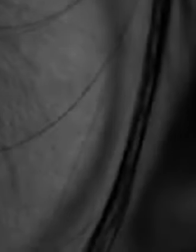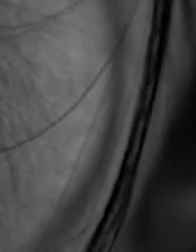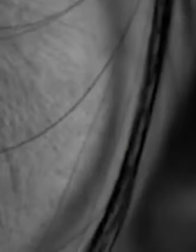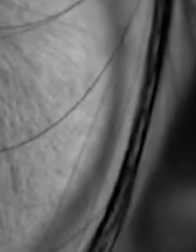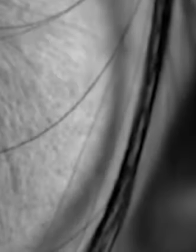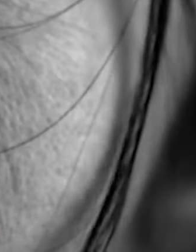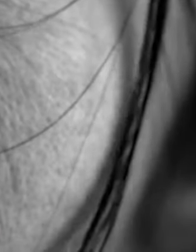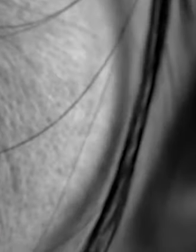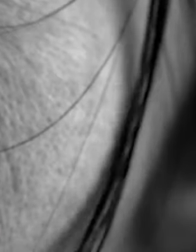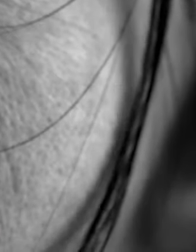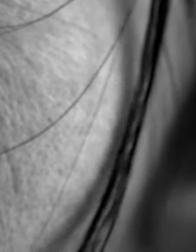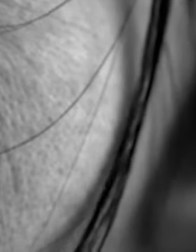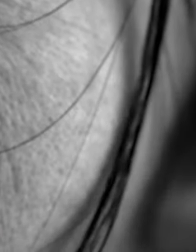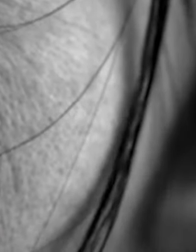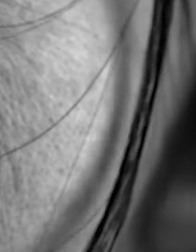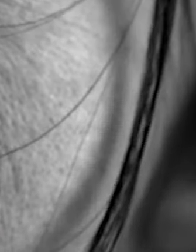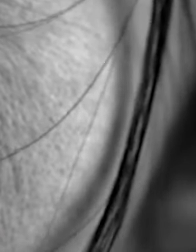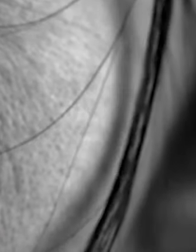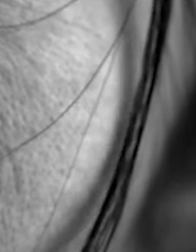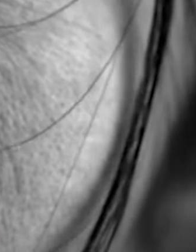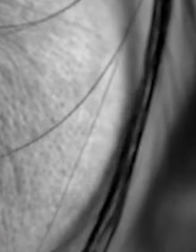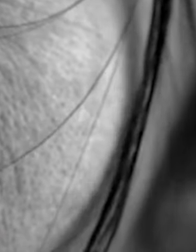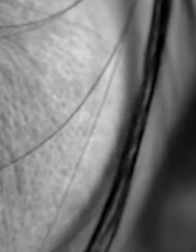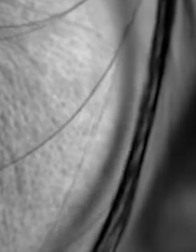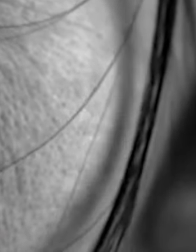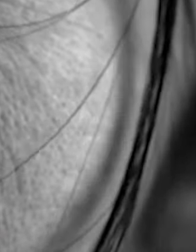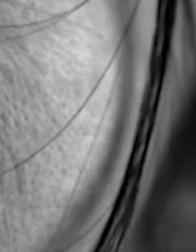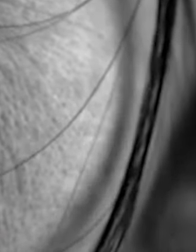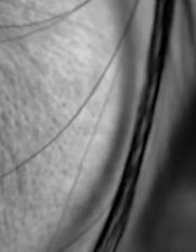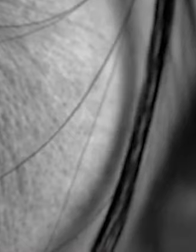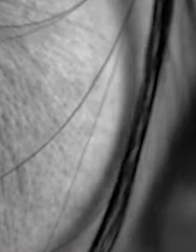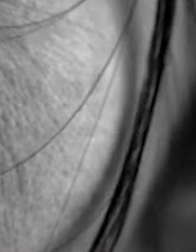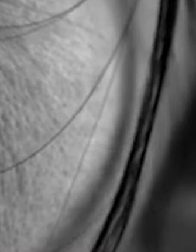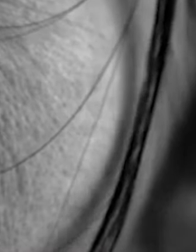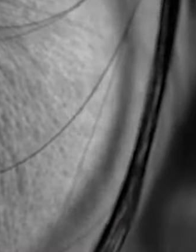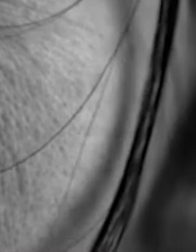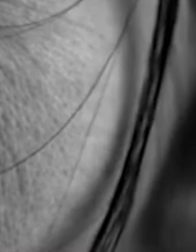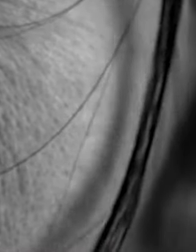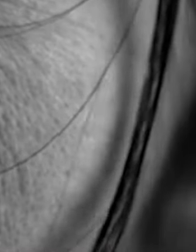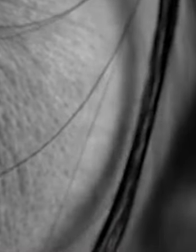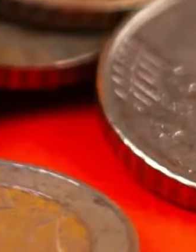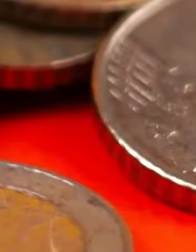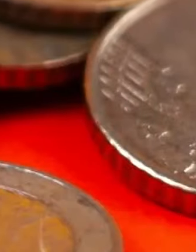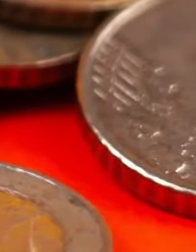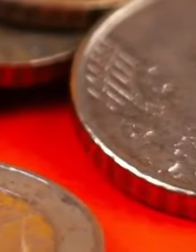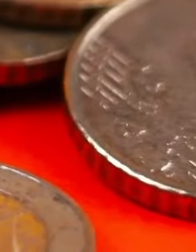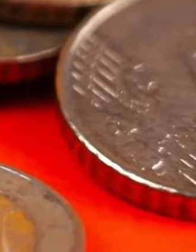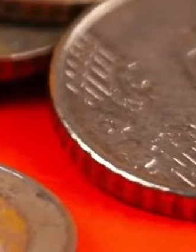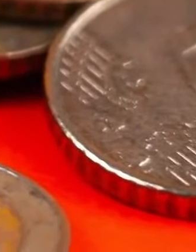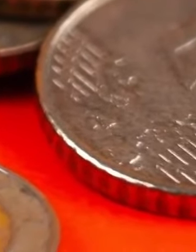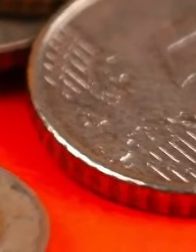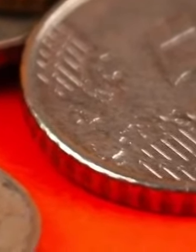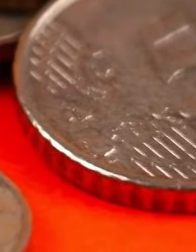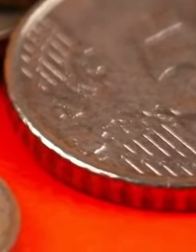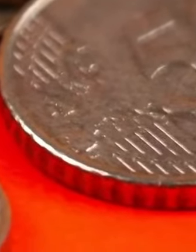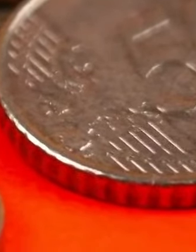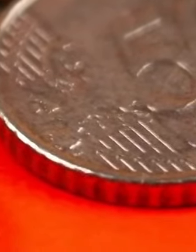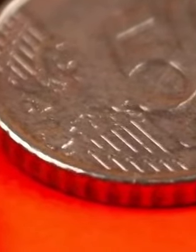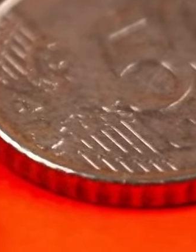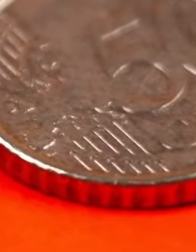não fosse um relacionamento abusivo toda sua força tem sido anulada por ele fica com todo o dinheiro e